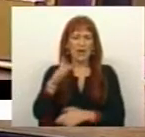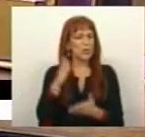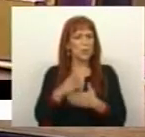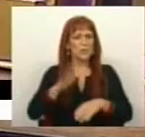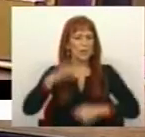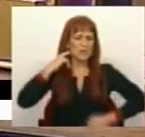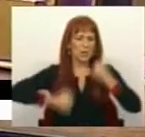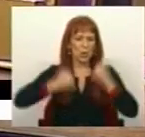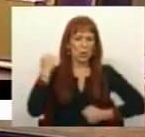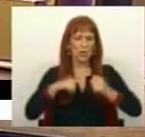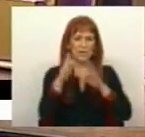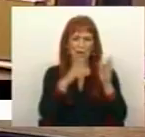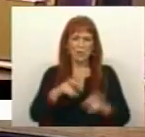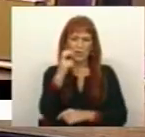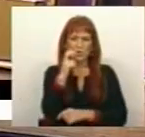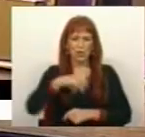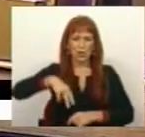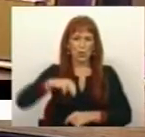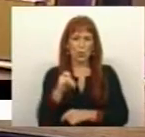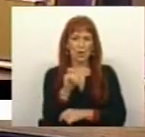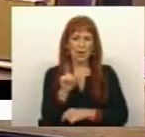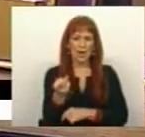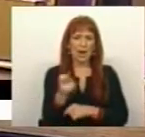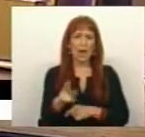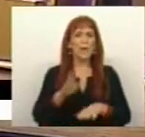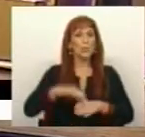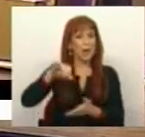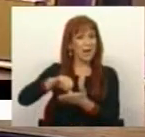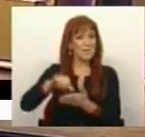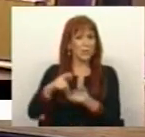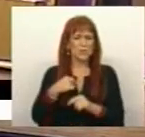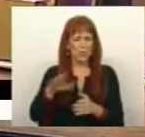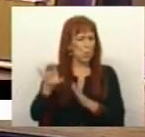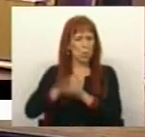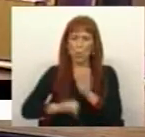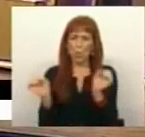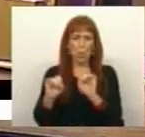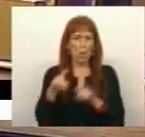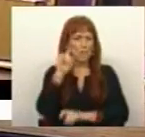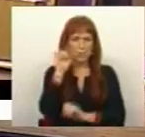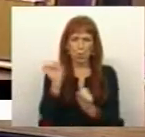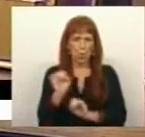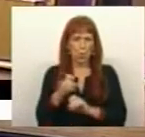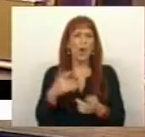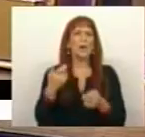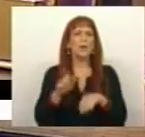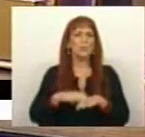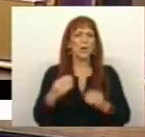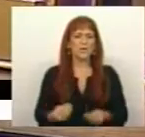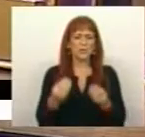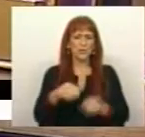pela contestação à produção de energia nuclear, mas também por esta central não apresentar condições de segurança. Por exemplo,